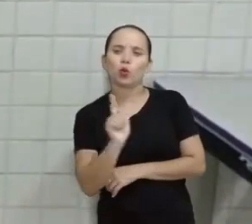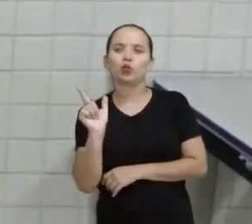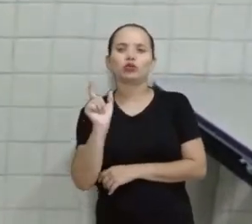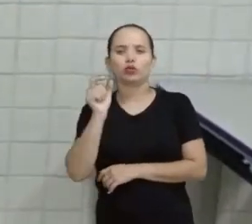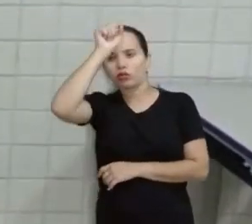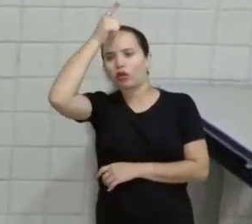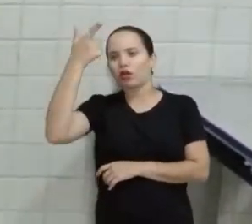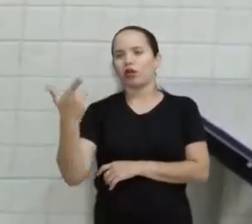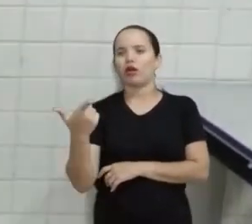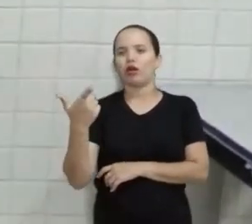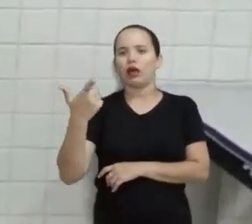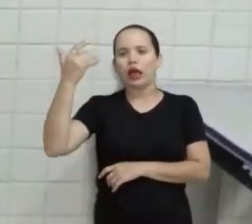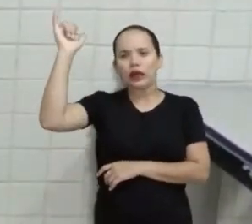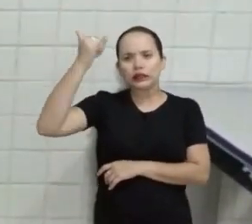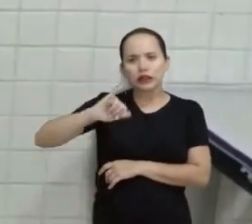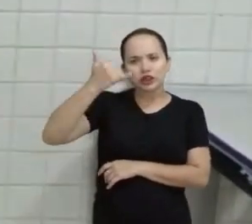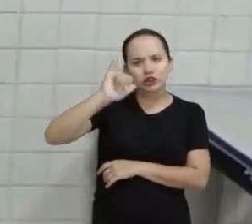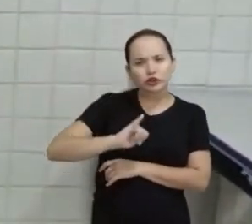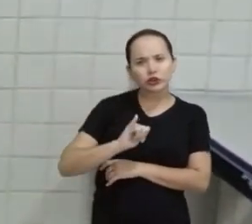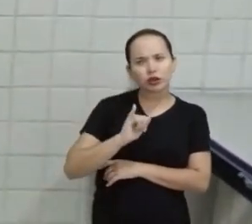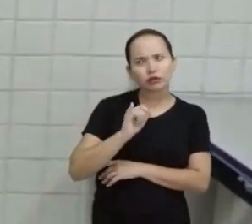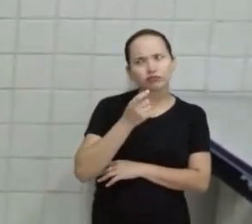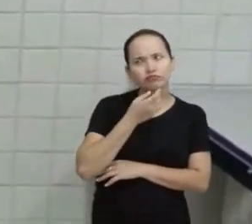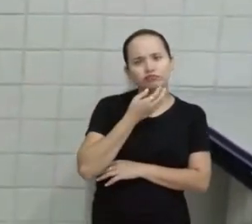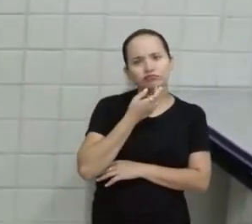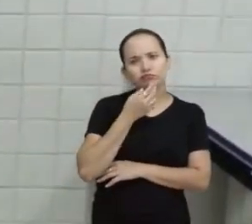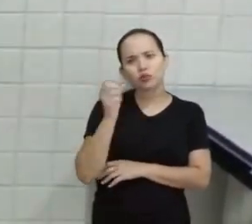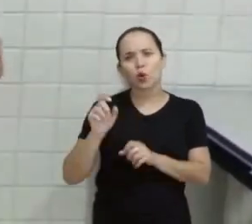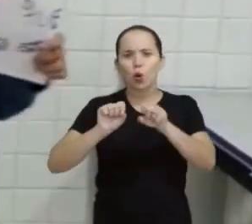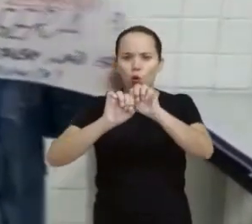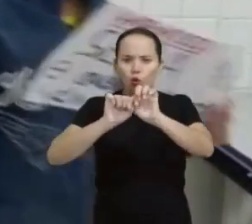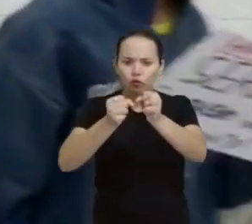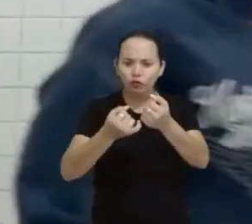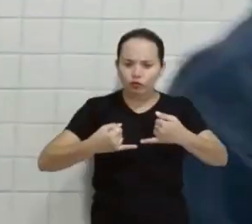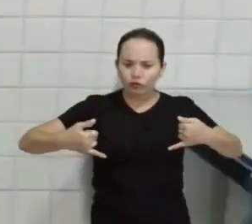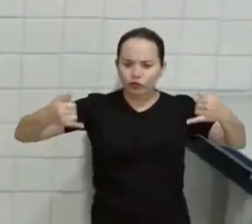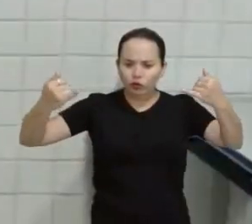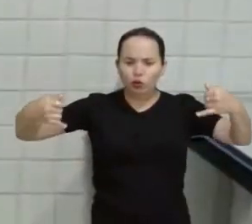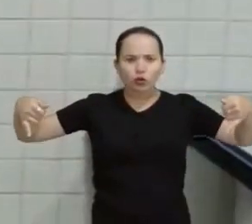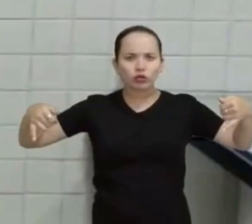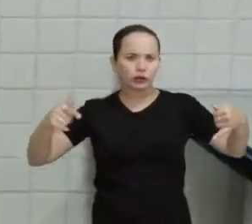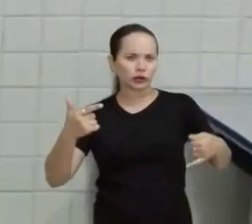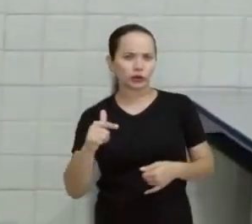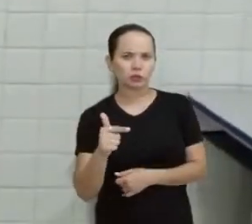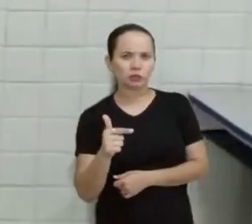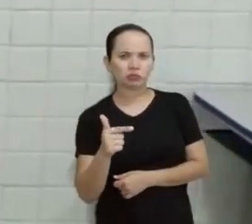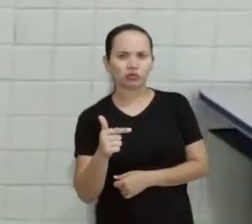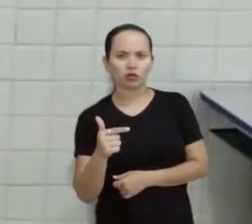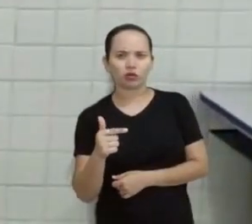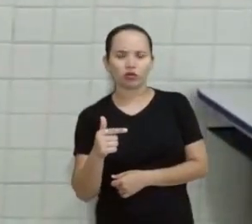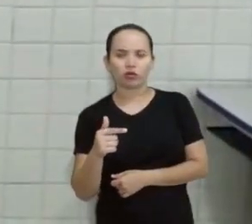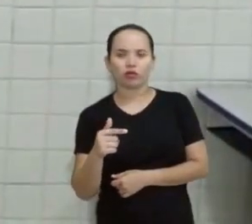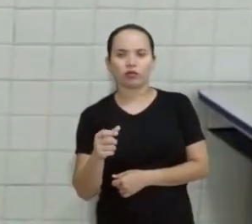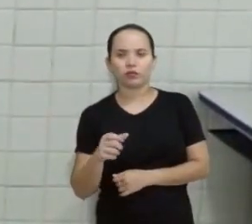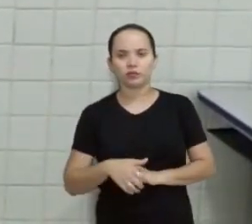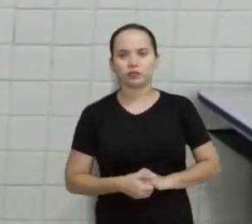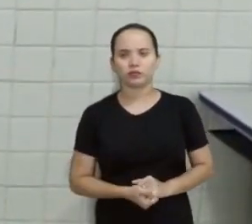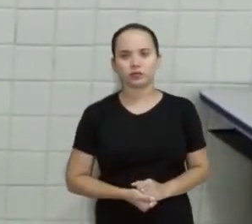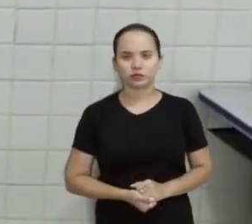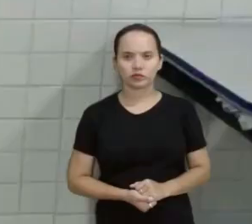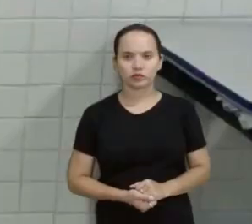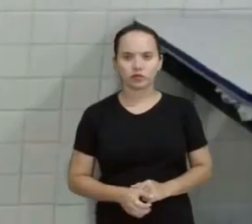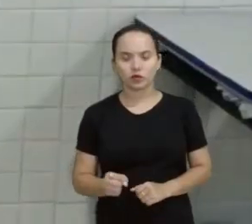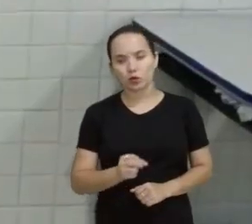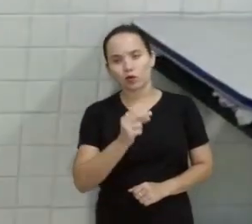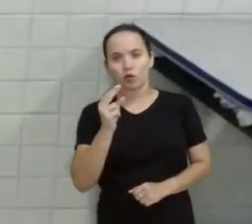hipótese. Energia? Será que a energia... O cabo, né? O cabo, né? O cabo não está funcionando, não né? Ele está está fazendo a pergunta ali, ó.